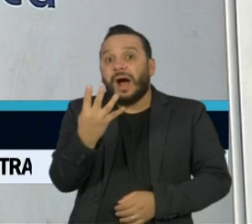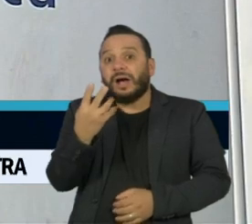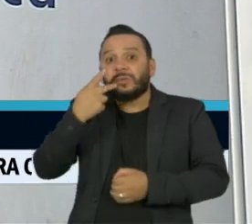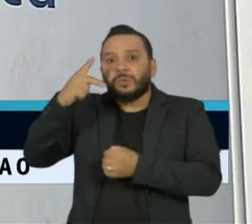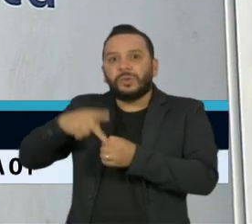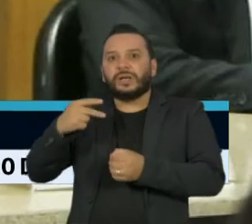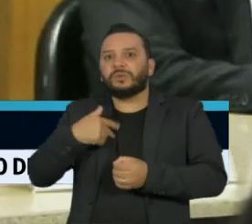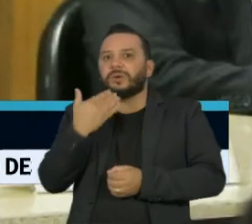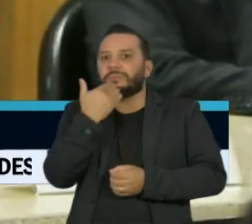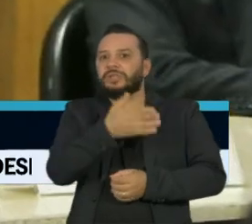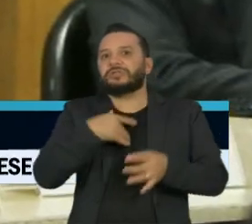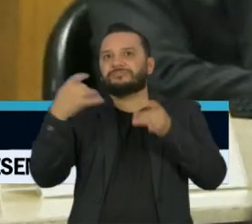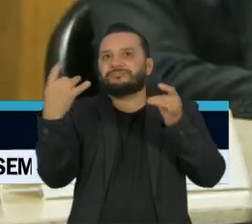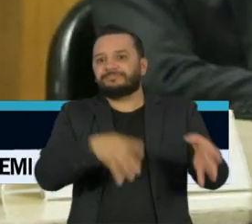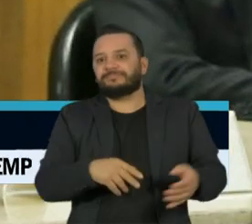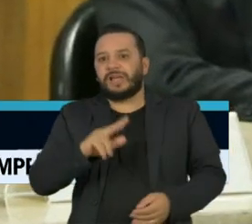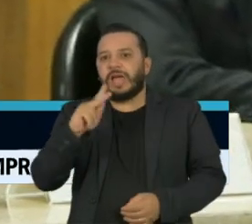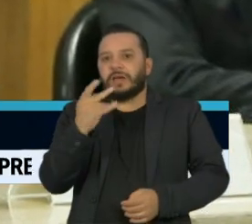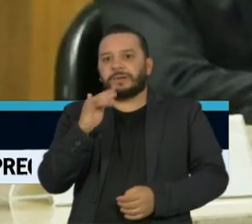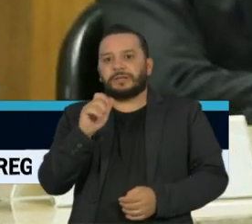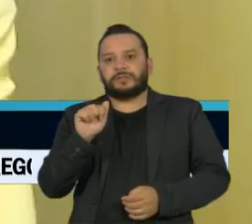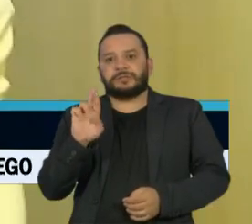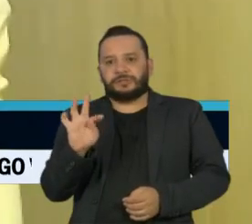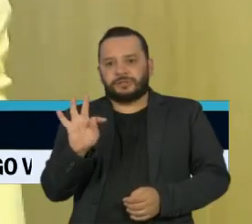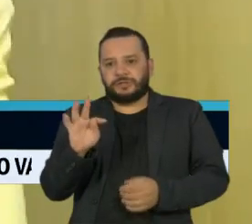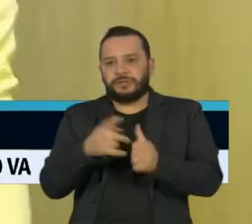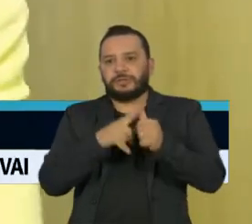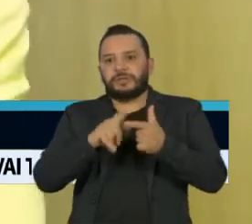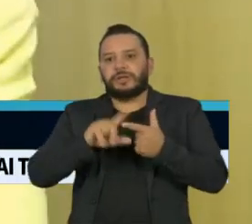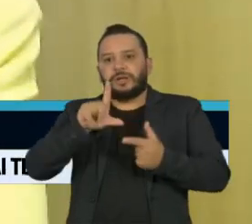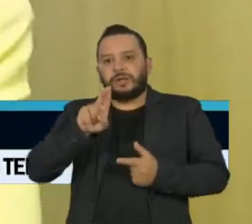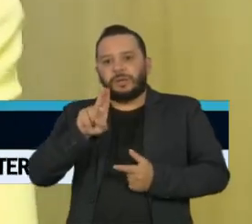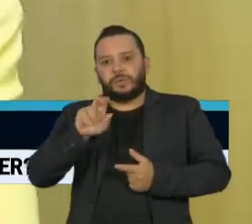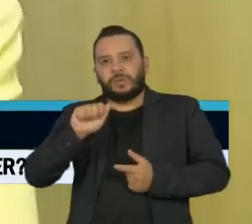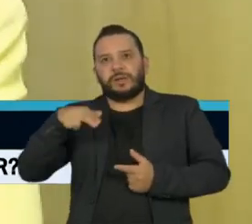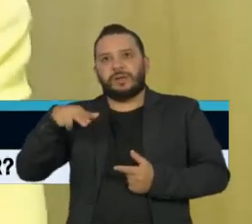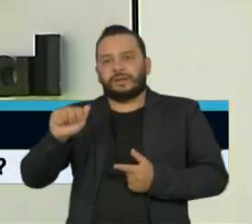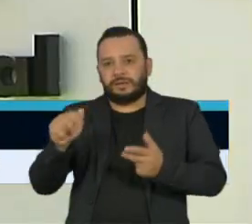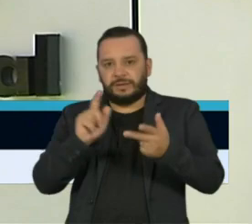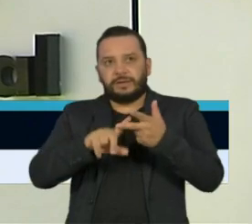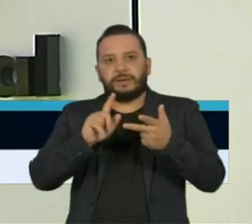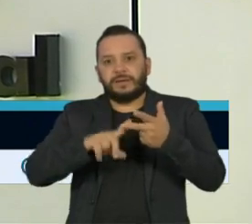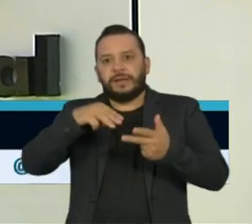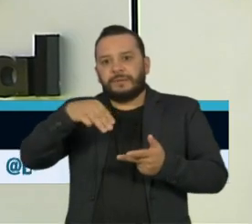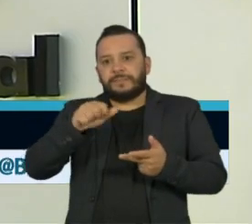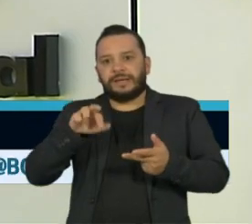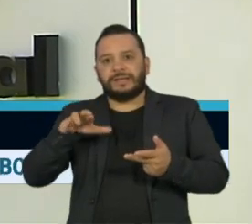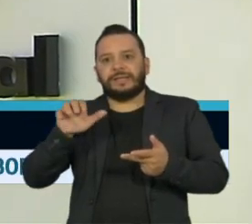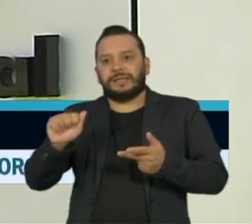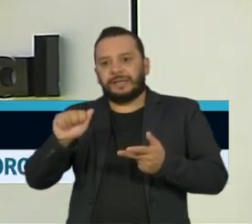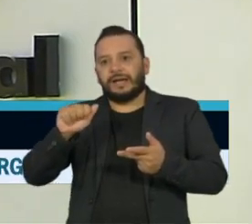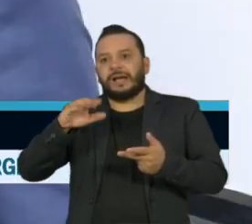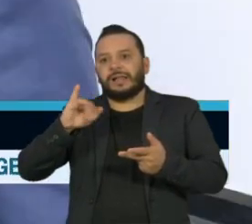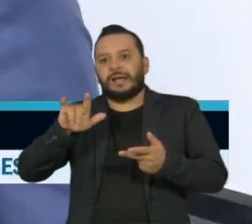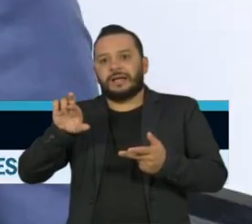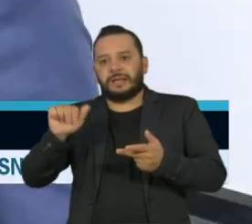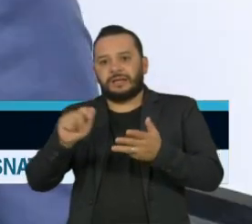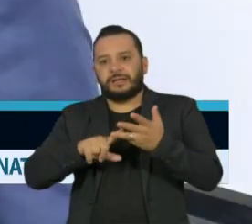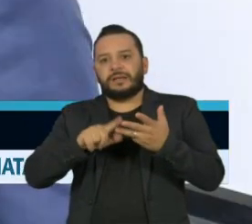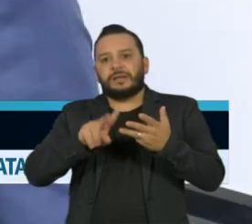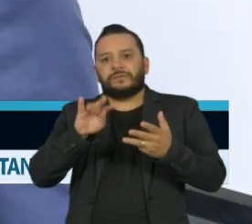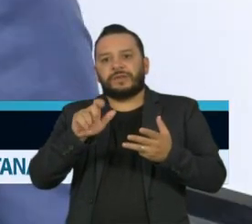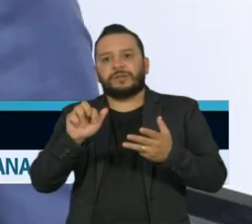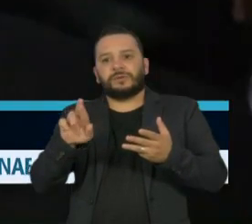demitiram em protesto hebert régis mesquita luana vargas de macedo maria clara barros noleto